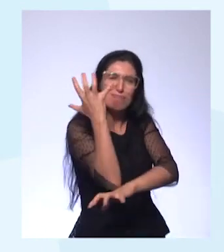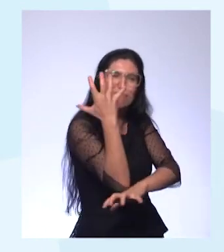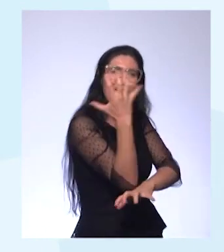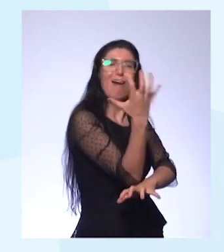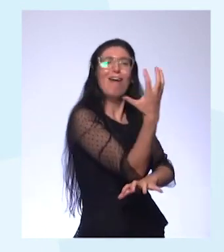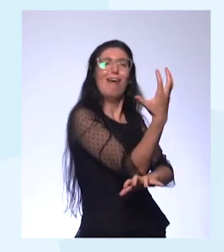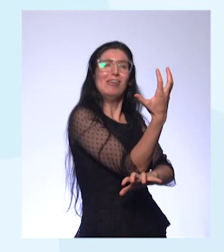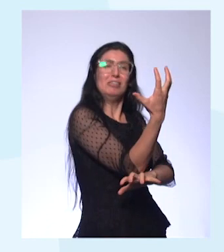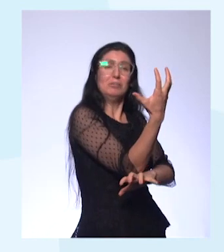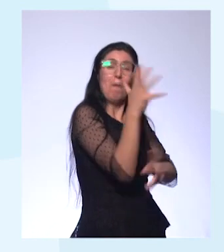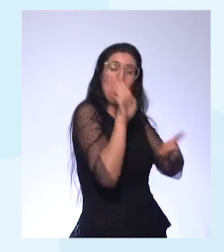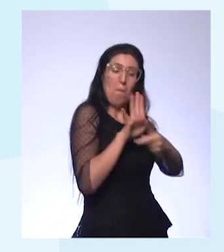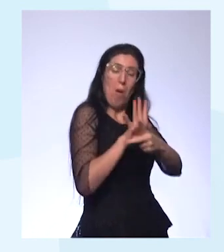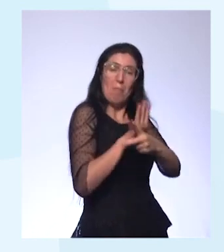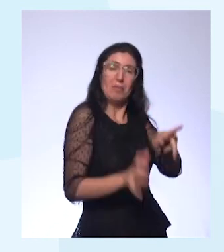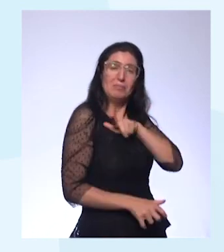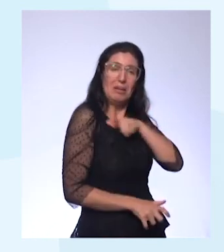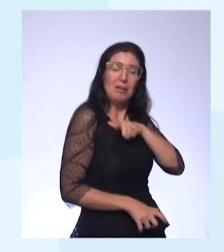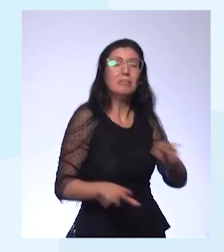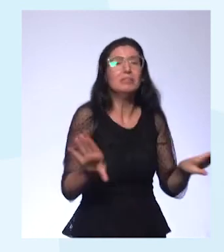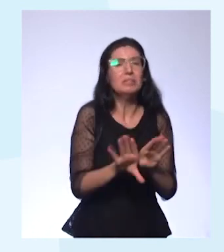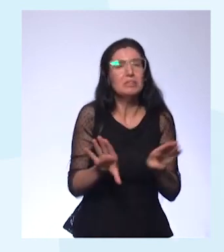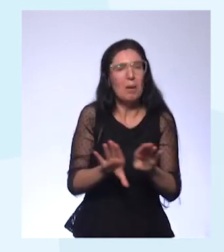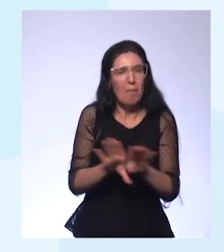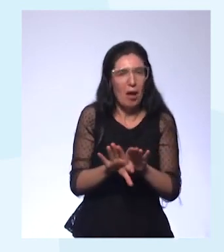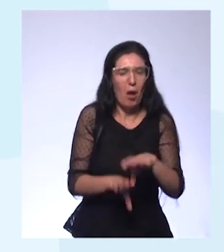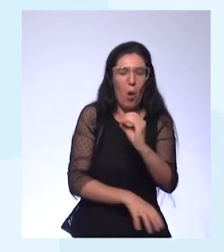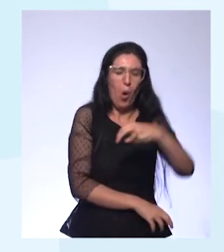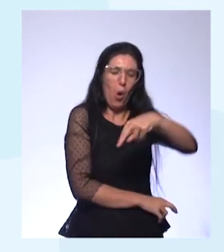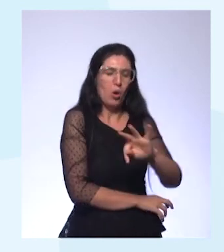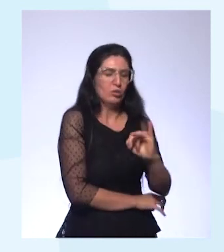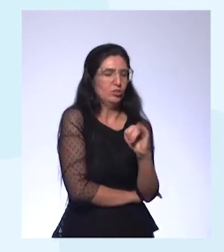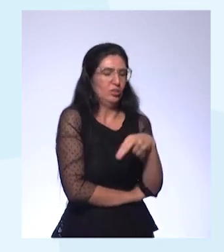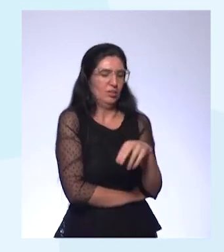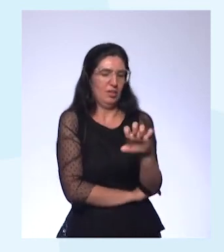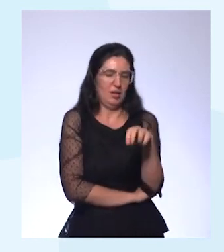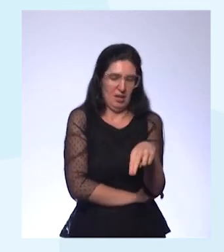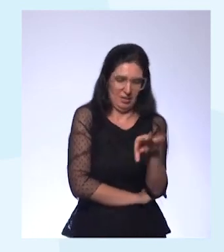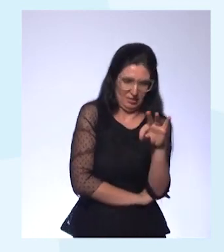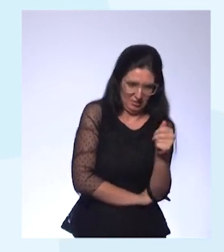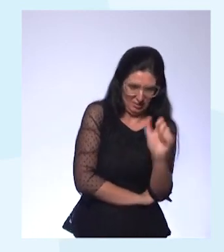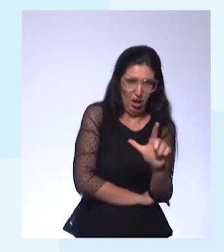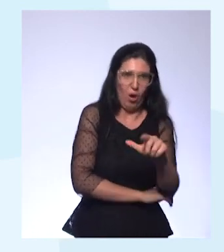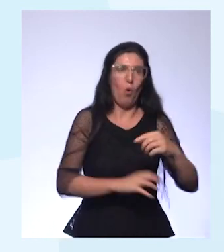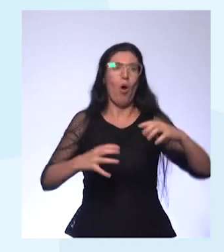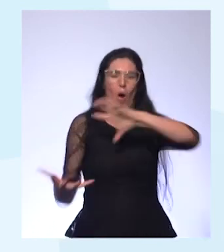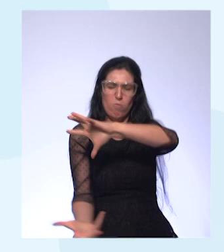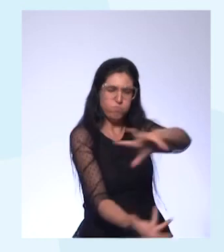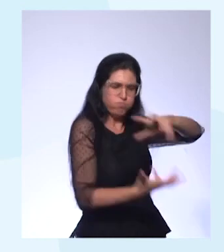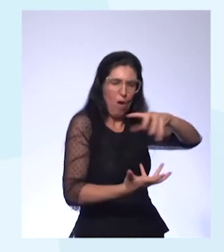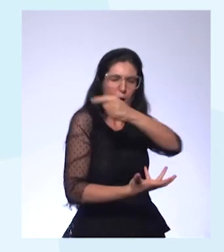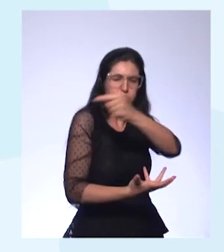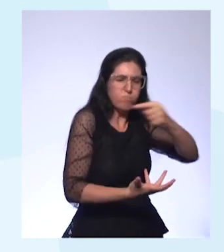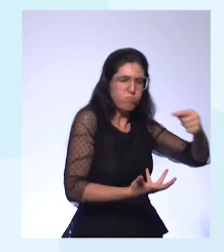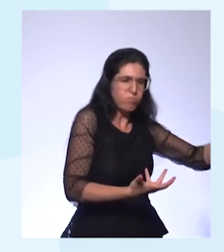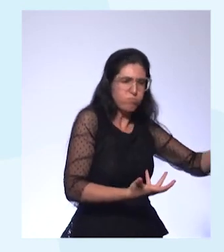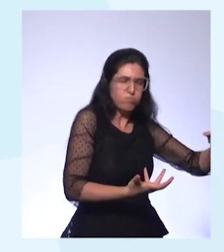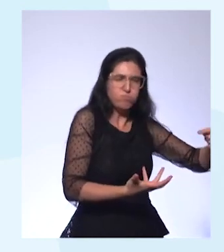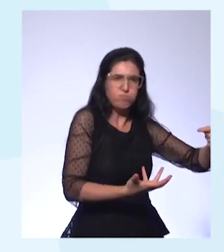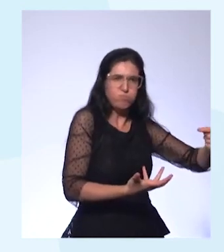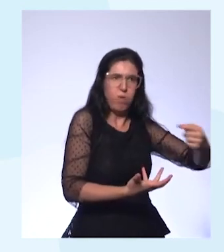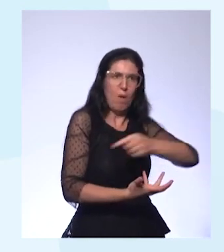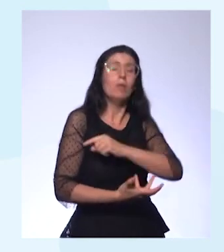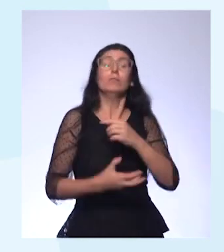de clima, né? Nós temos daí também os continentais, que ficam mais nas áreas centrais dos continentes, como também nós temos aí